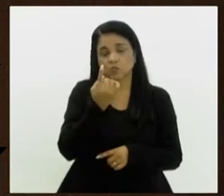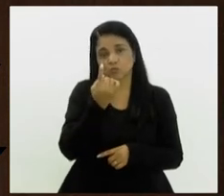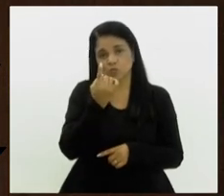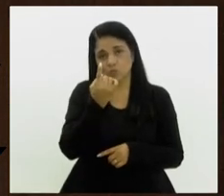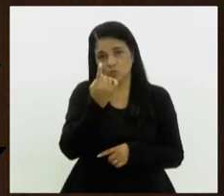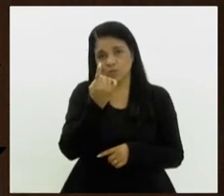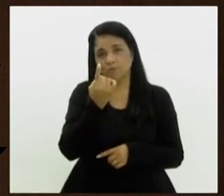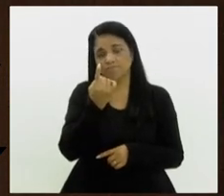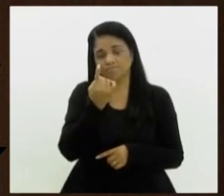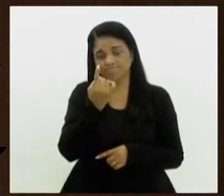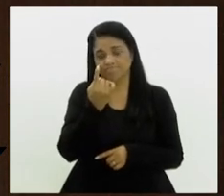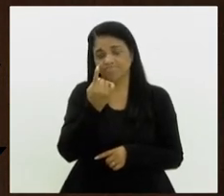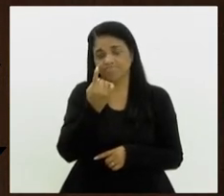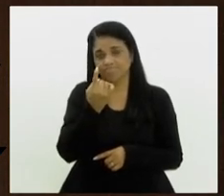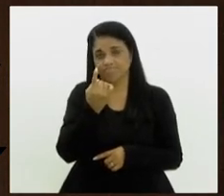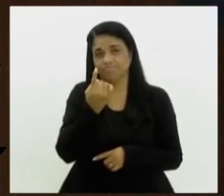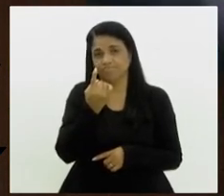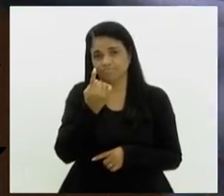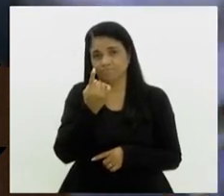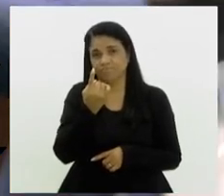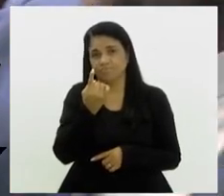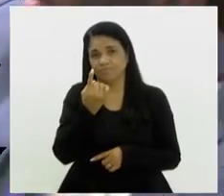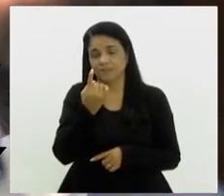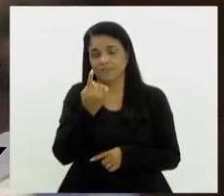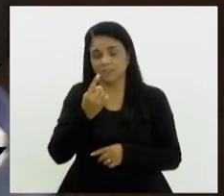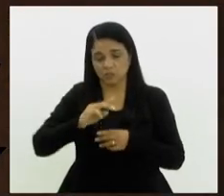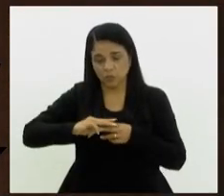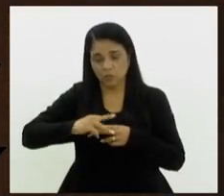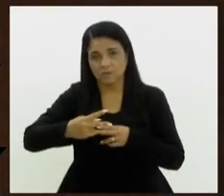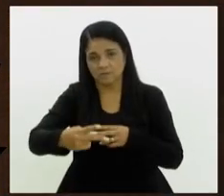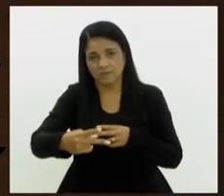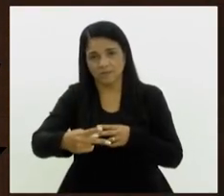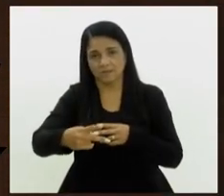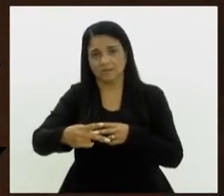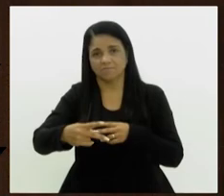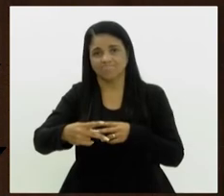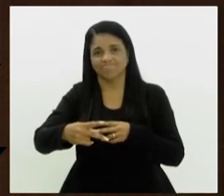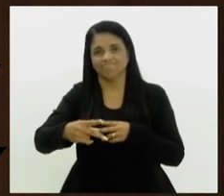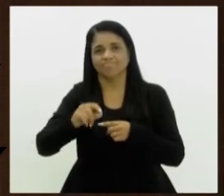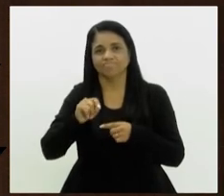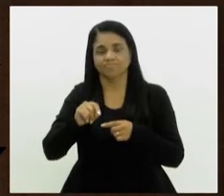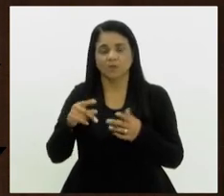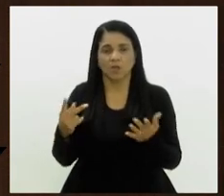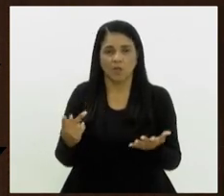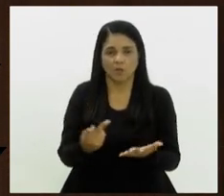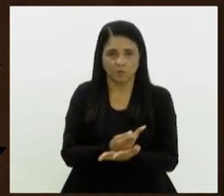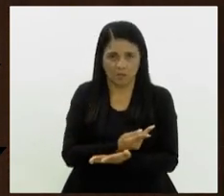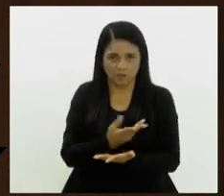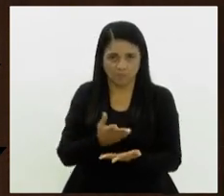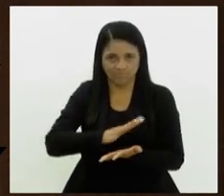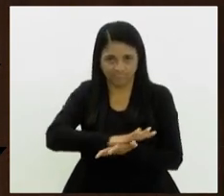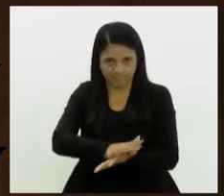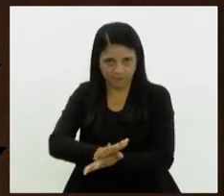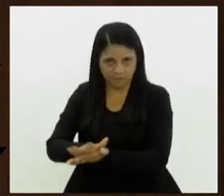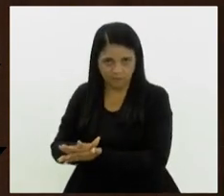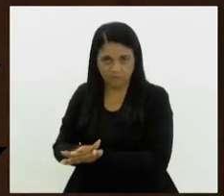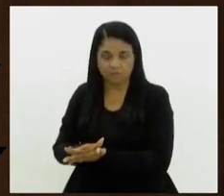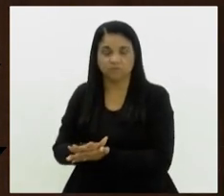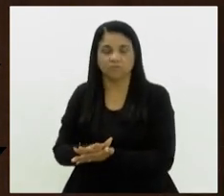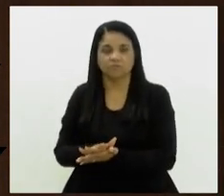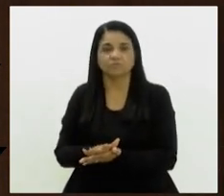Nunes, verdadeiro decano, uma das consequências desse tipo de agressão. Então, agradeço, Tia